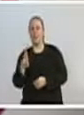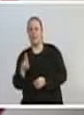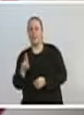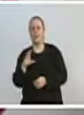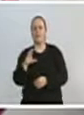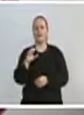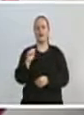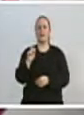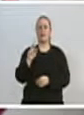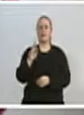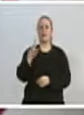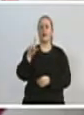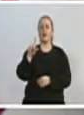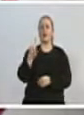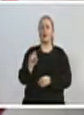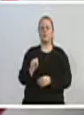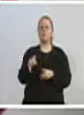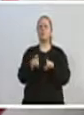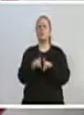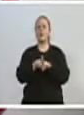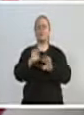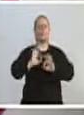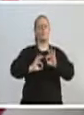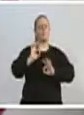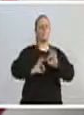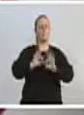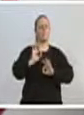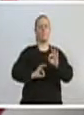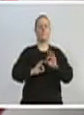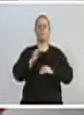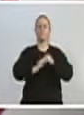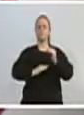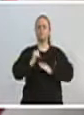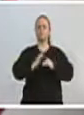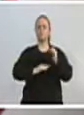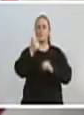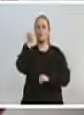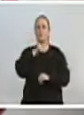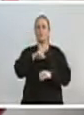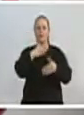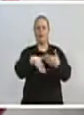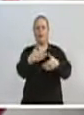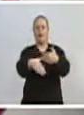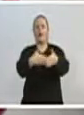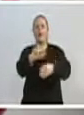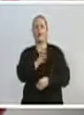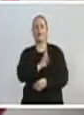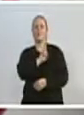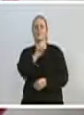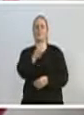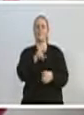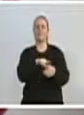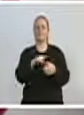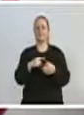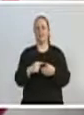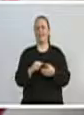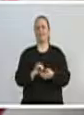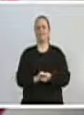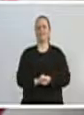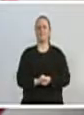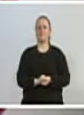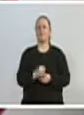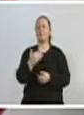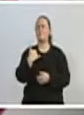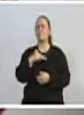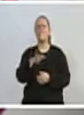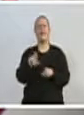física Gabriela Mas Vieira, que deram as condições para que esse atleta despontasse e representasse a nossa cidade, e mais do que isso, fosse um grande